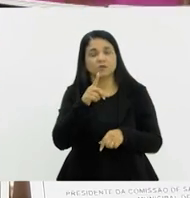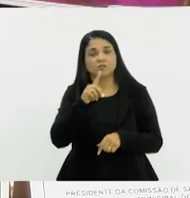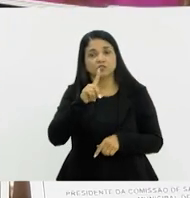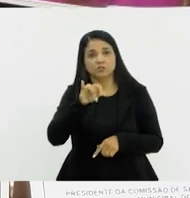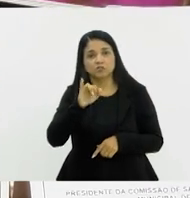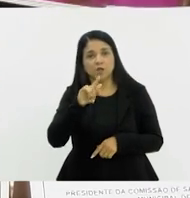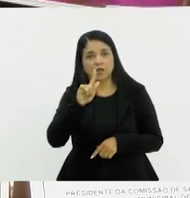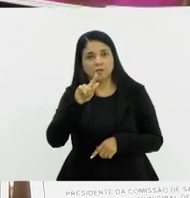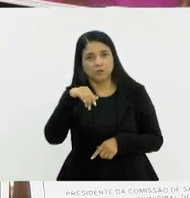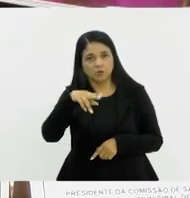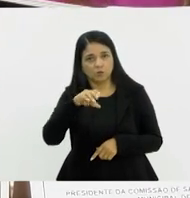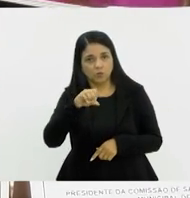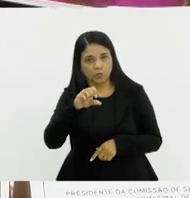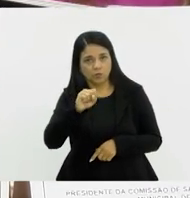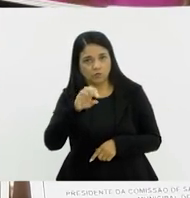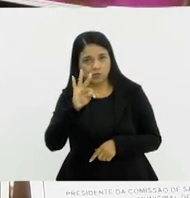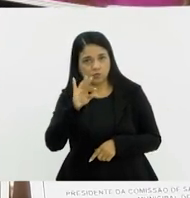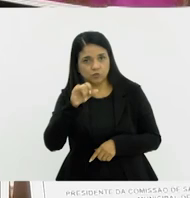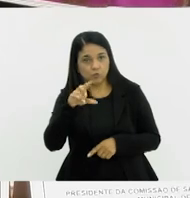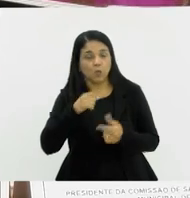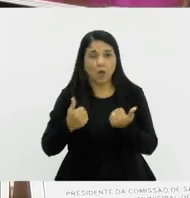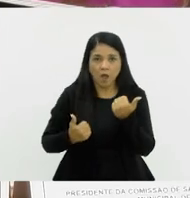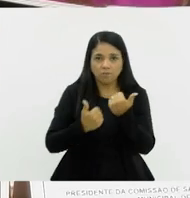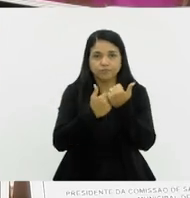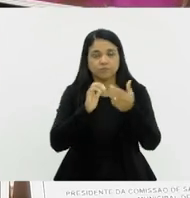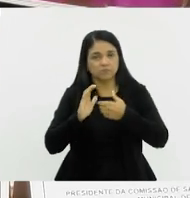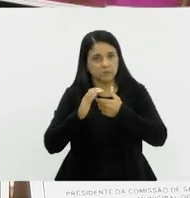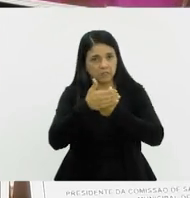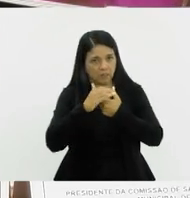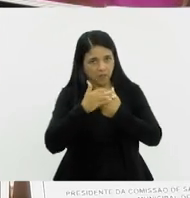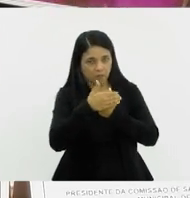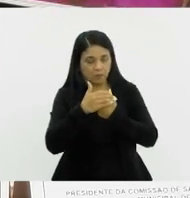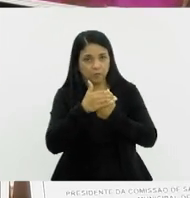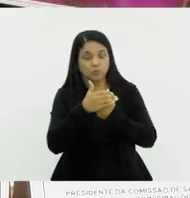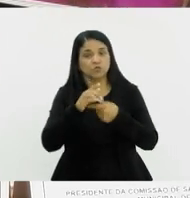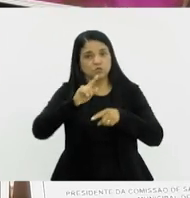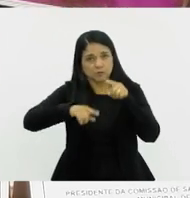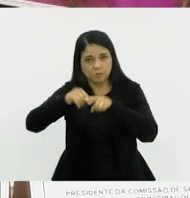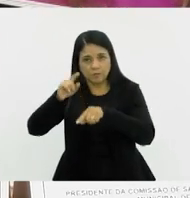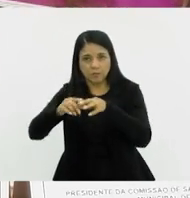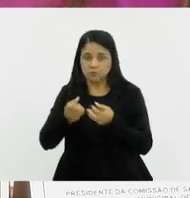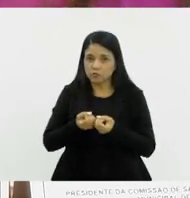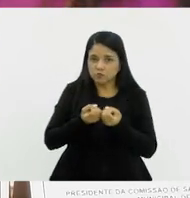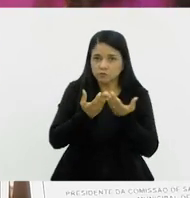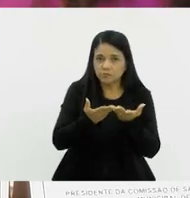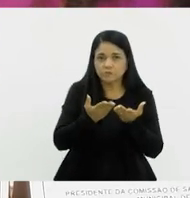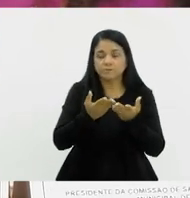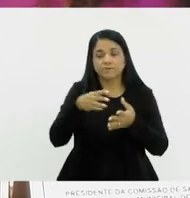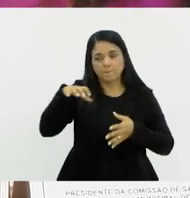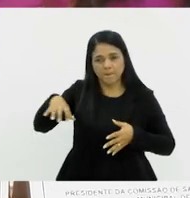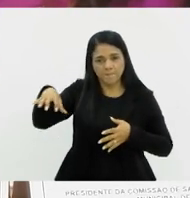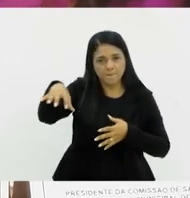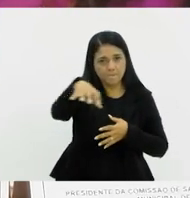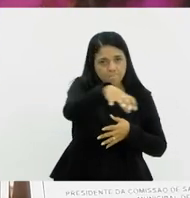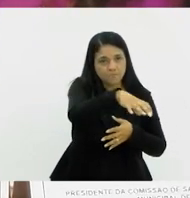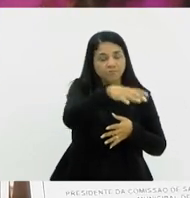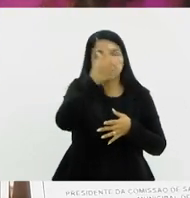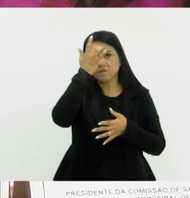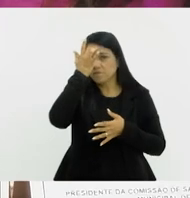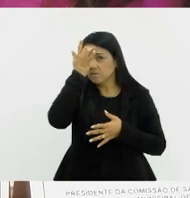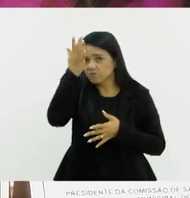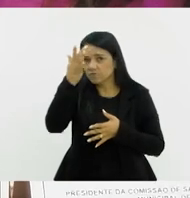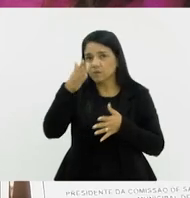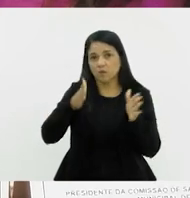feito a aquisição, até através do termo de cooperação, de equipamentos que vão ser disponibilizados regionalmente para facilitar